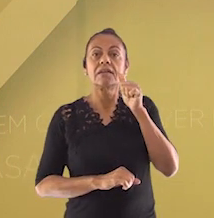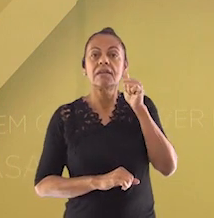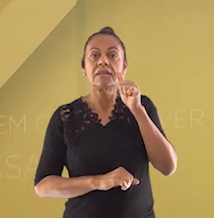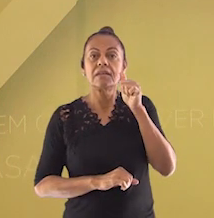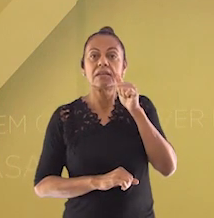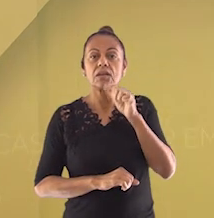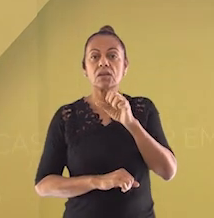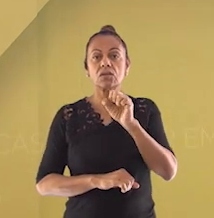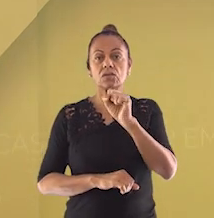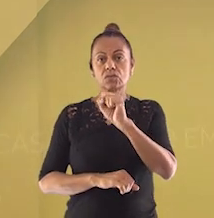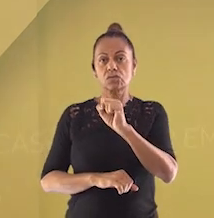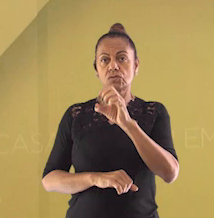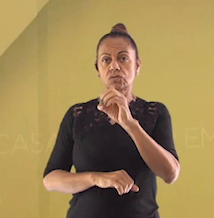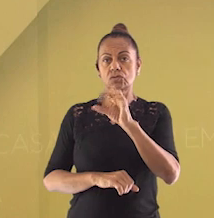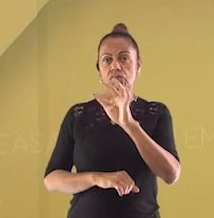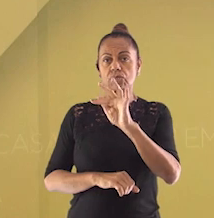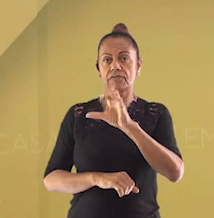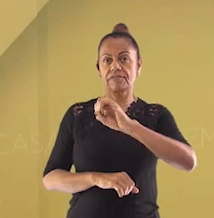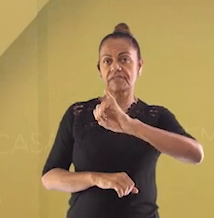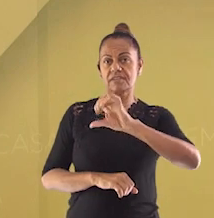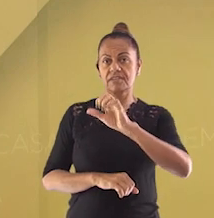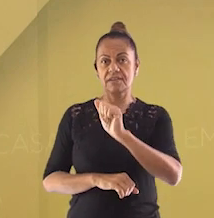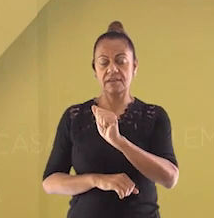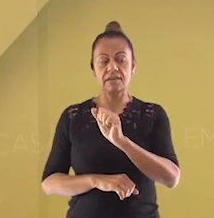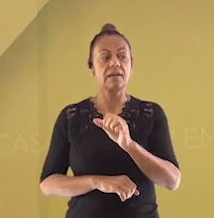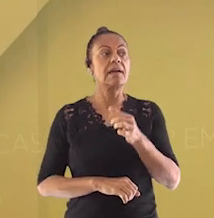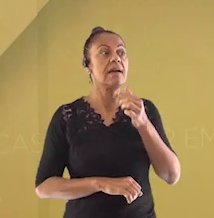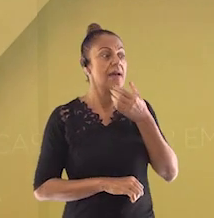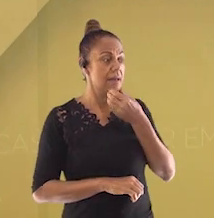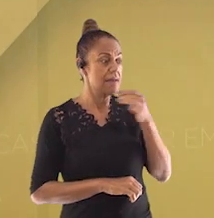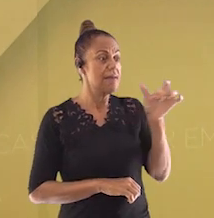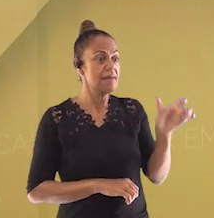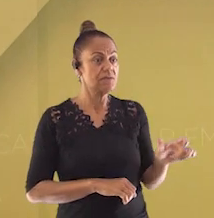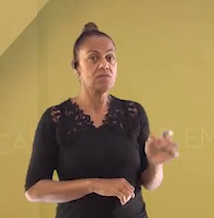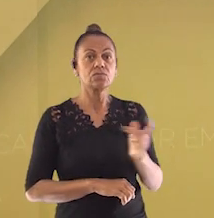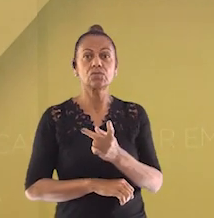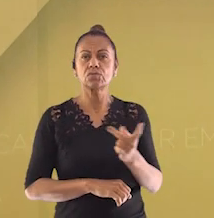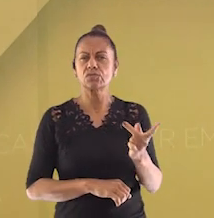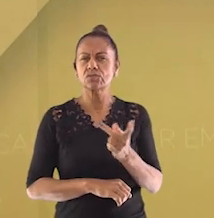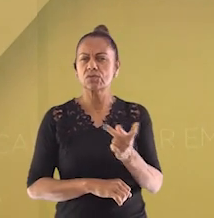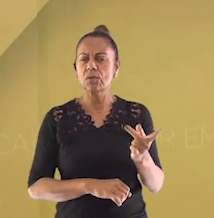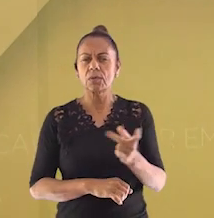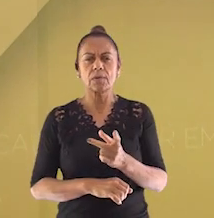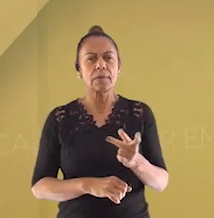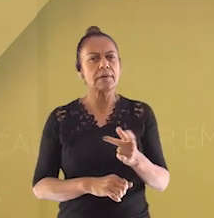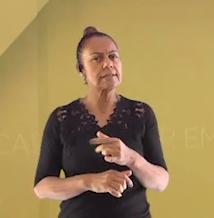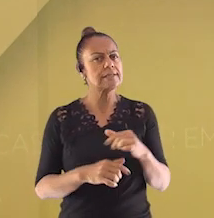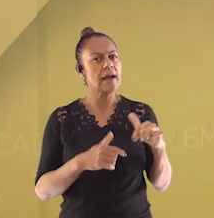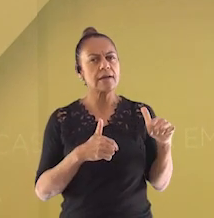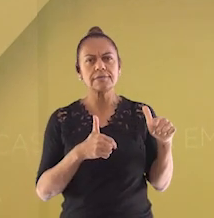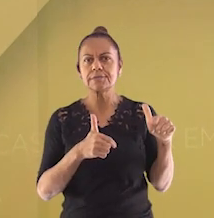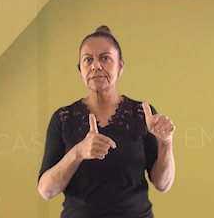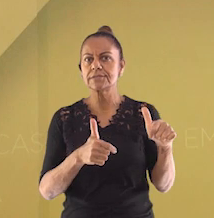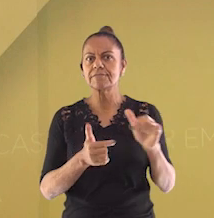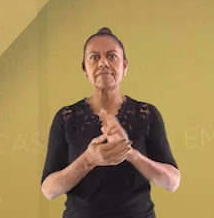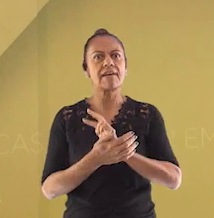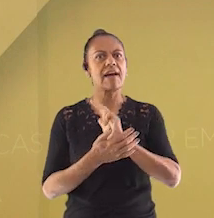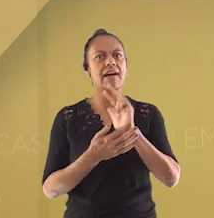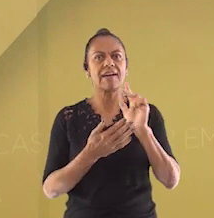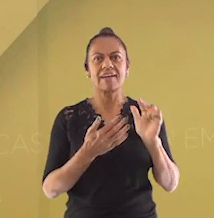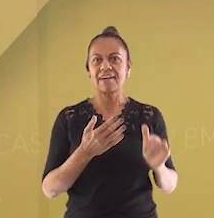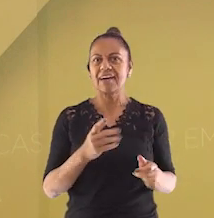muito bem Sofia and John Wills ajudar